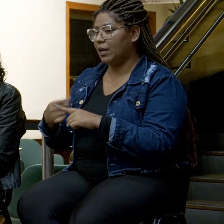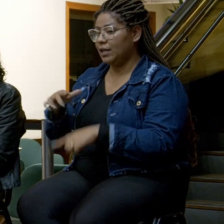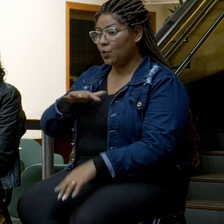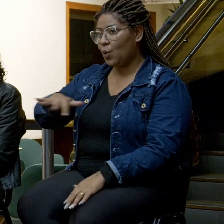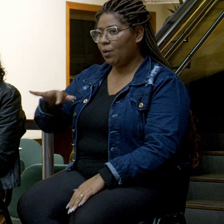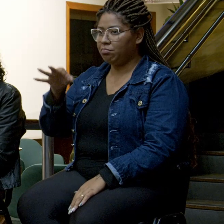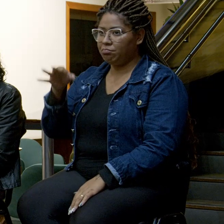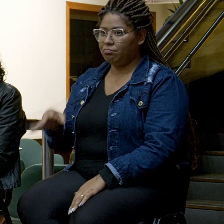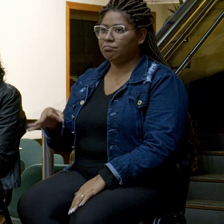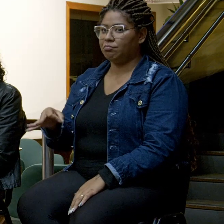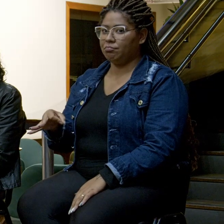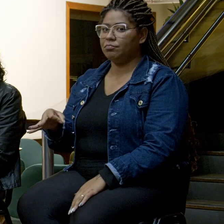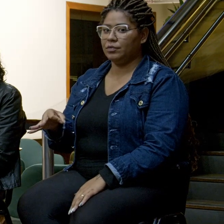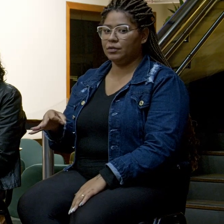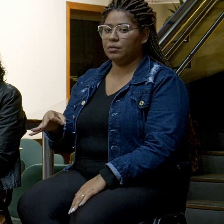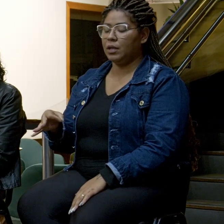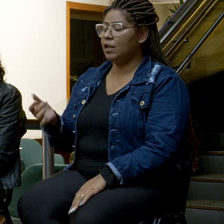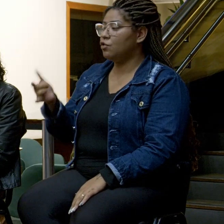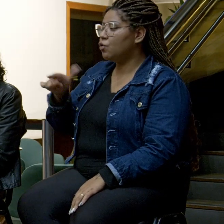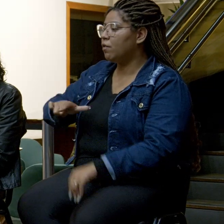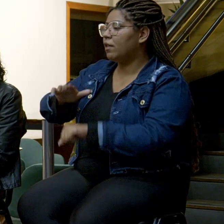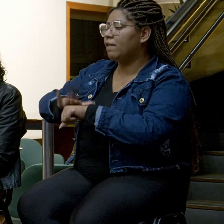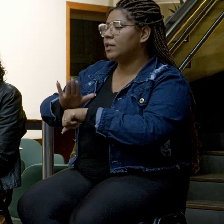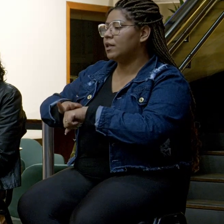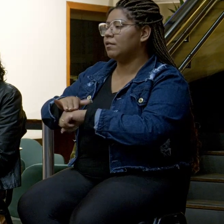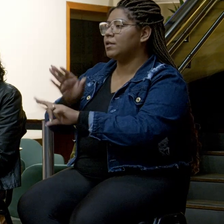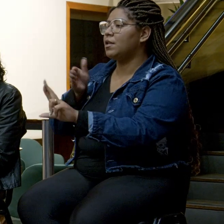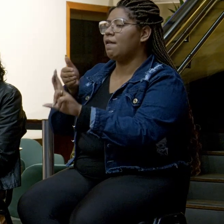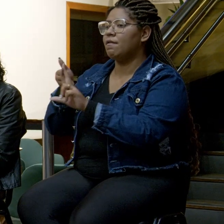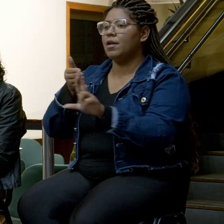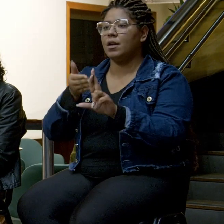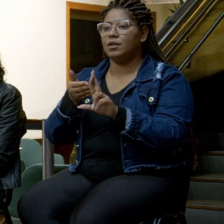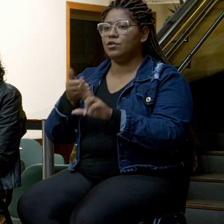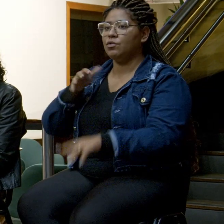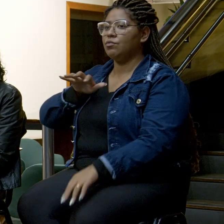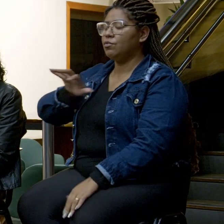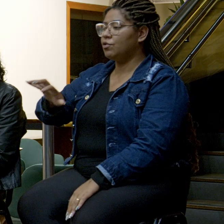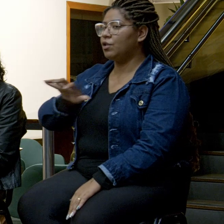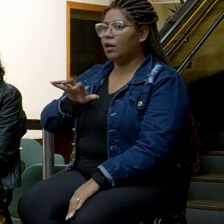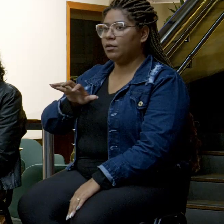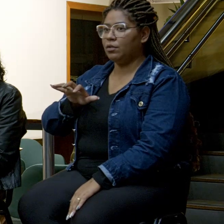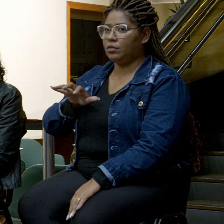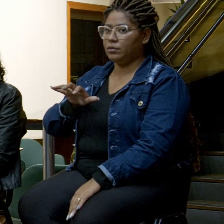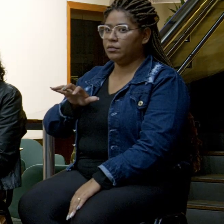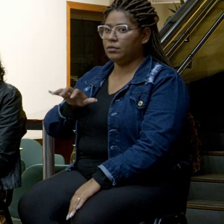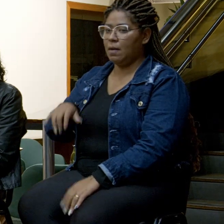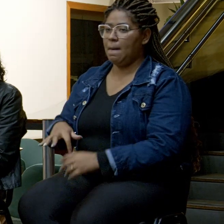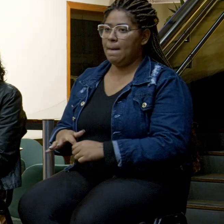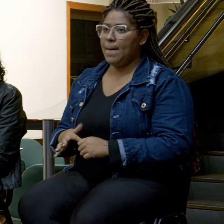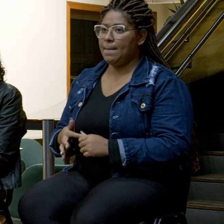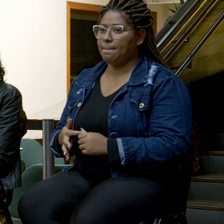espaço, né? Acho que é um pouco recosturar essas referências e também, de alguma maneira, acho que apesar